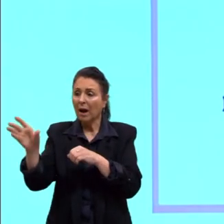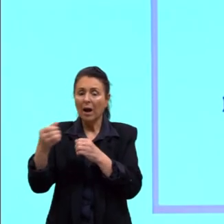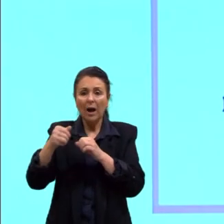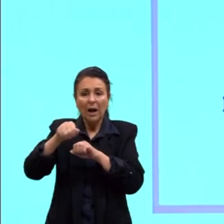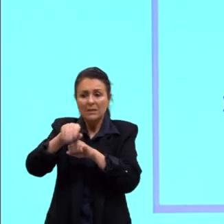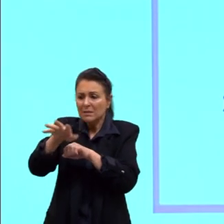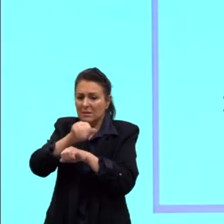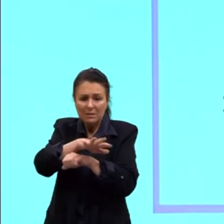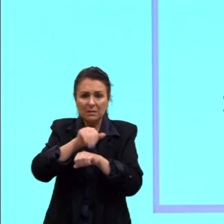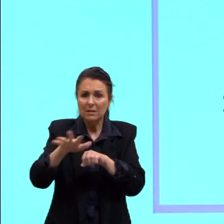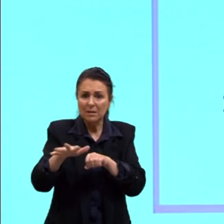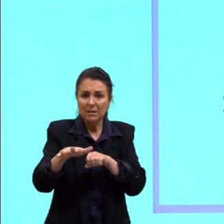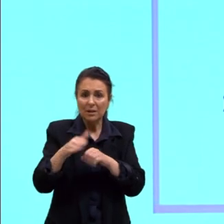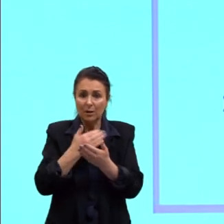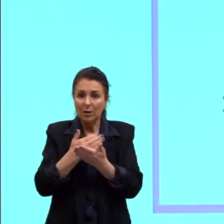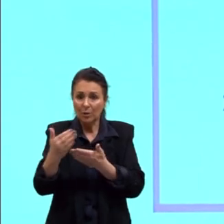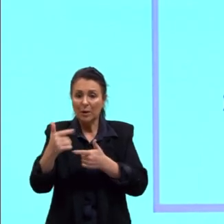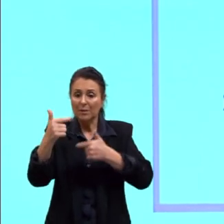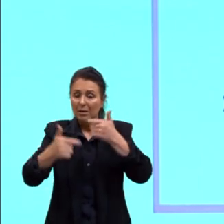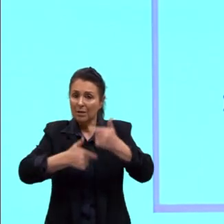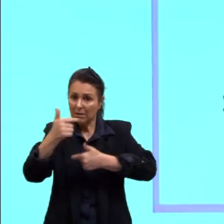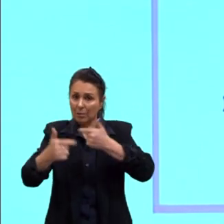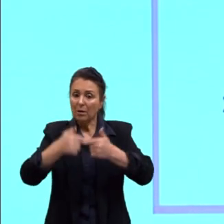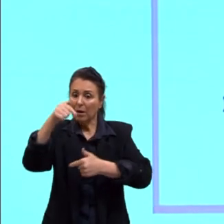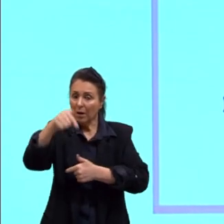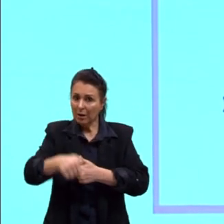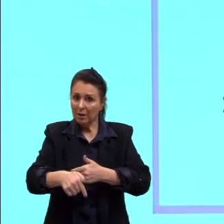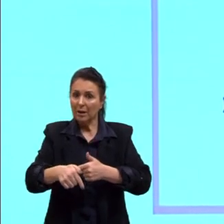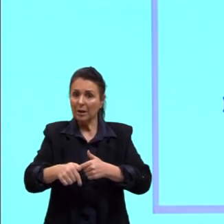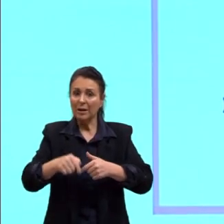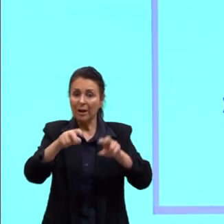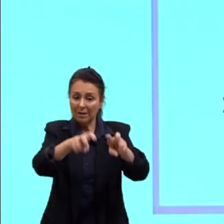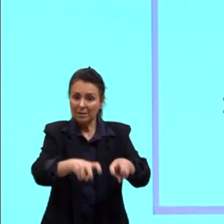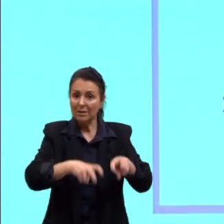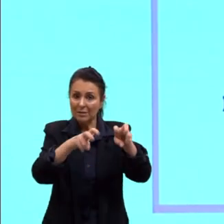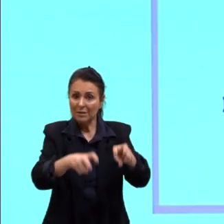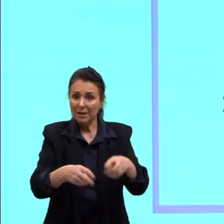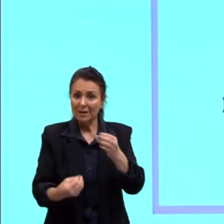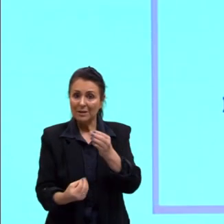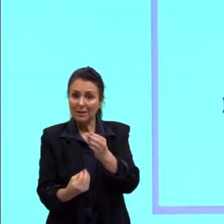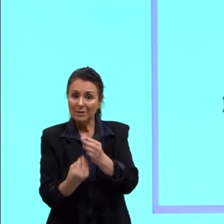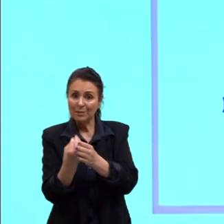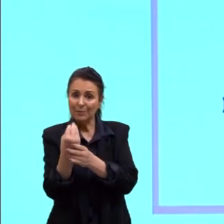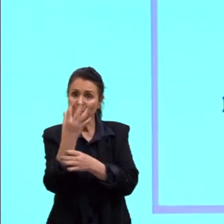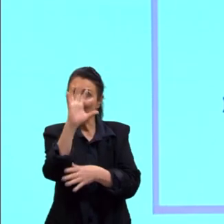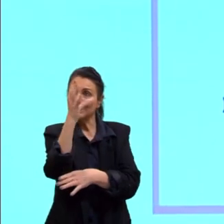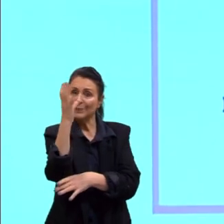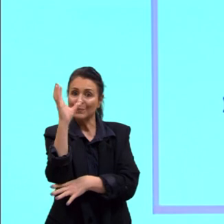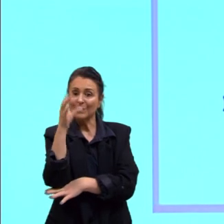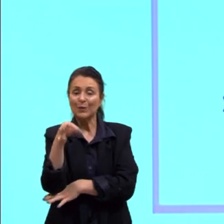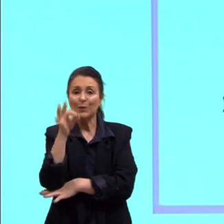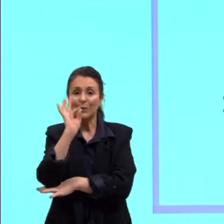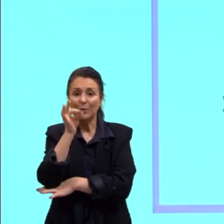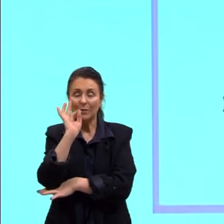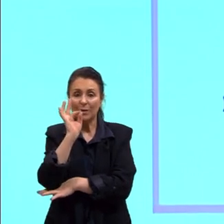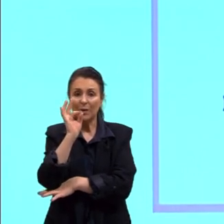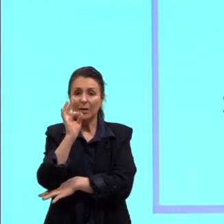para a mão de obra nesse nessa fazenda de café tá a gurizada então pra Live a ação social no país